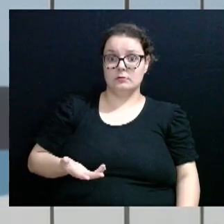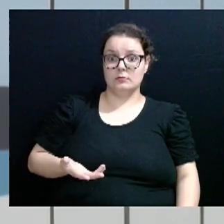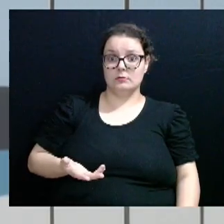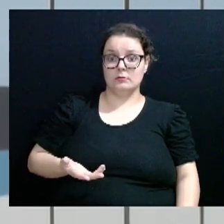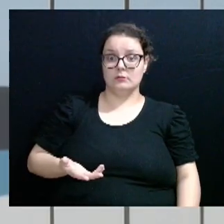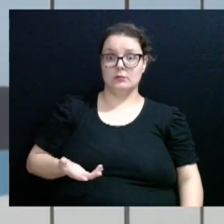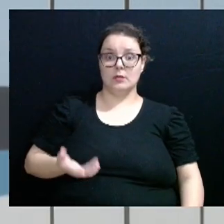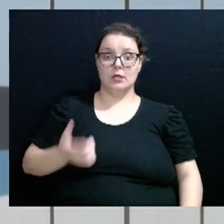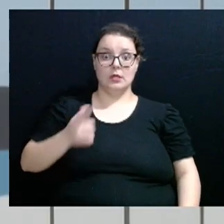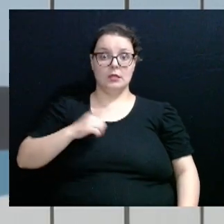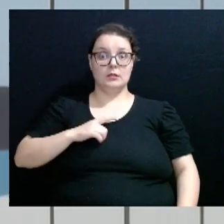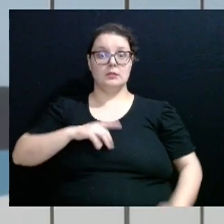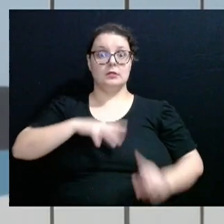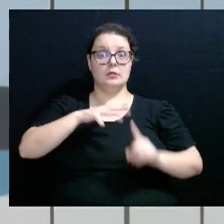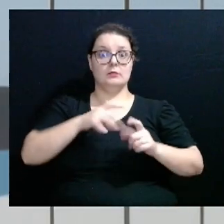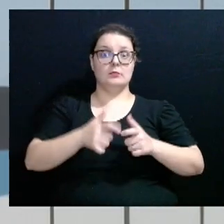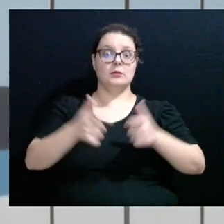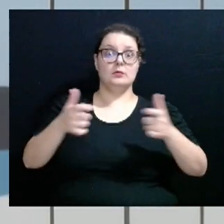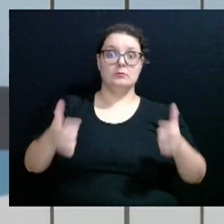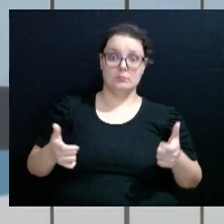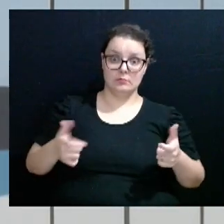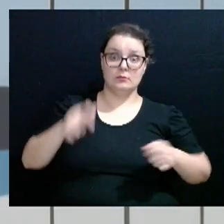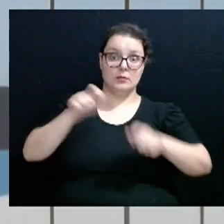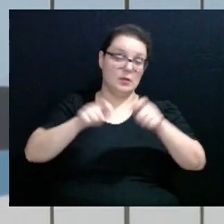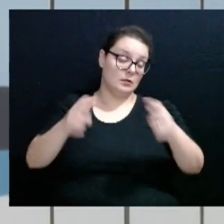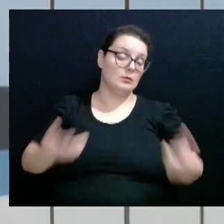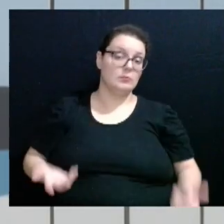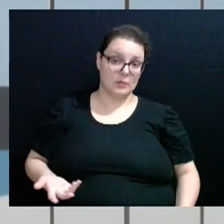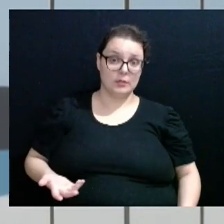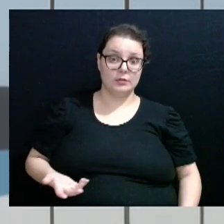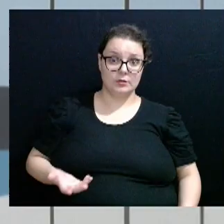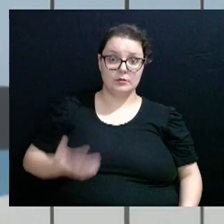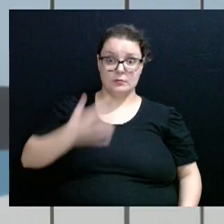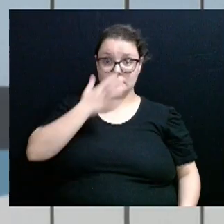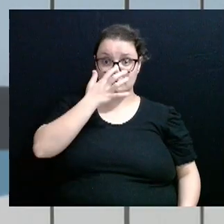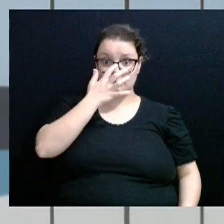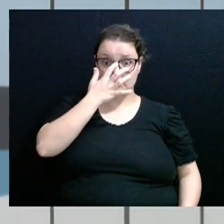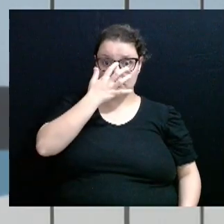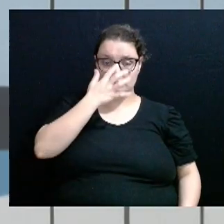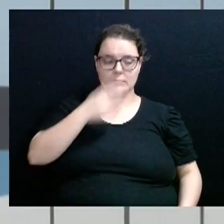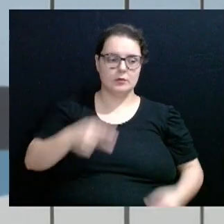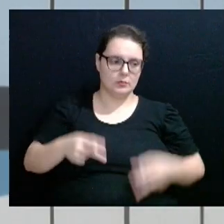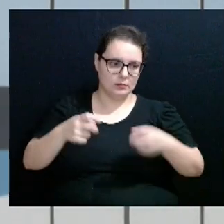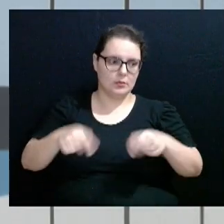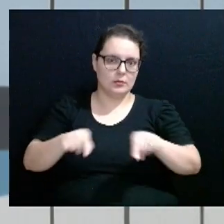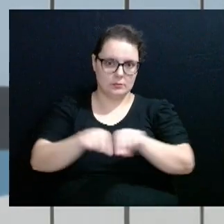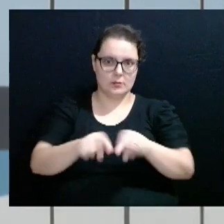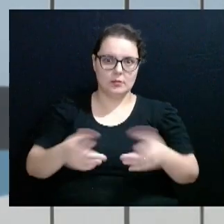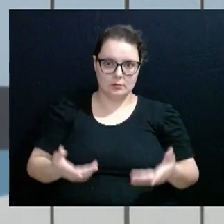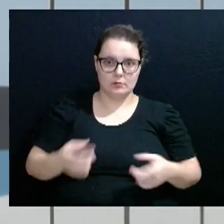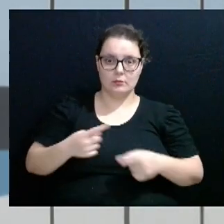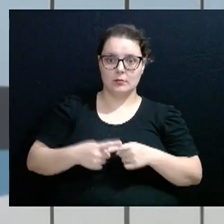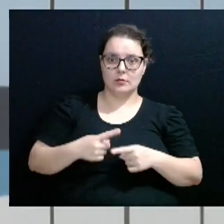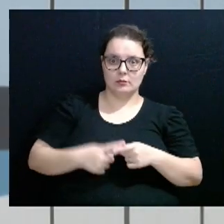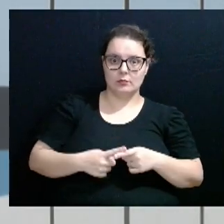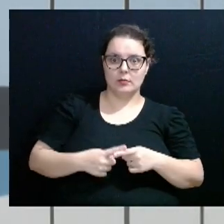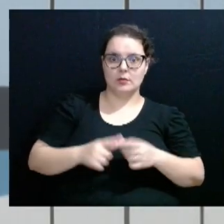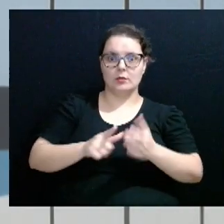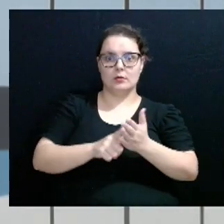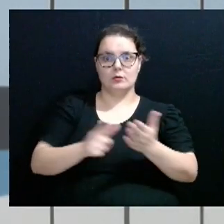muito grande por aquelas pessoas e até um reconhecimento, porque o jornalista ele tem